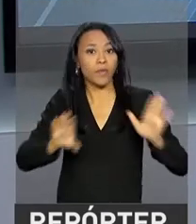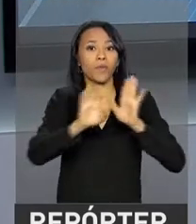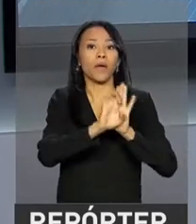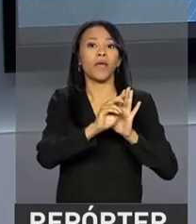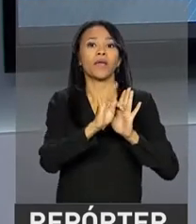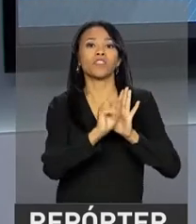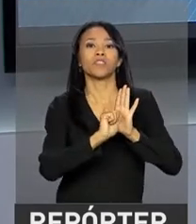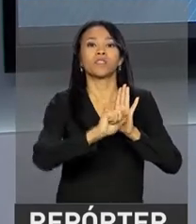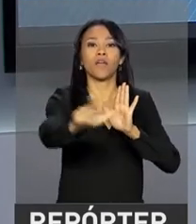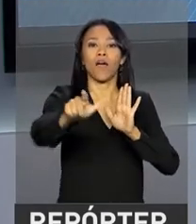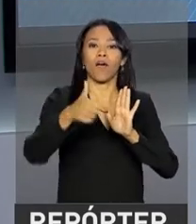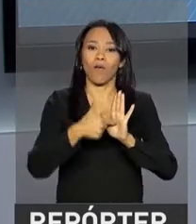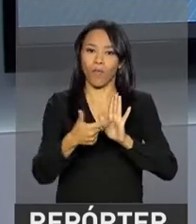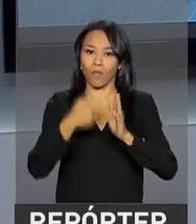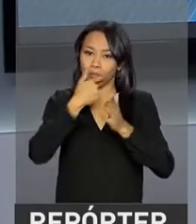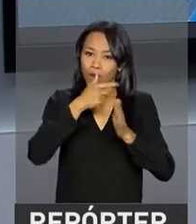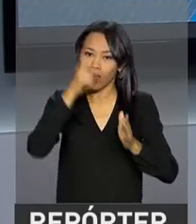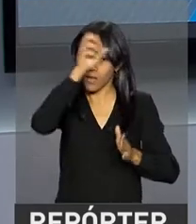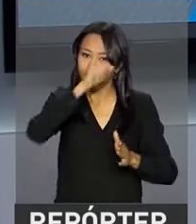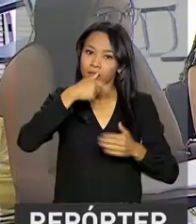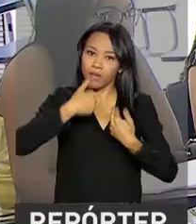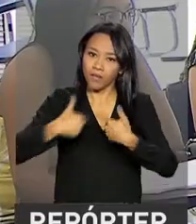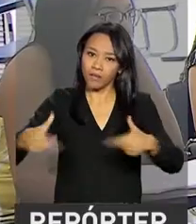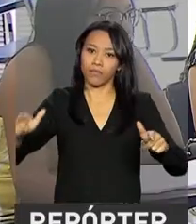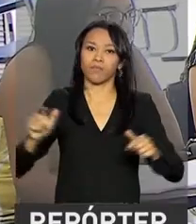idioma sem fronteiras